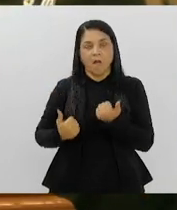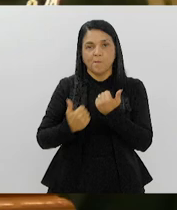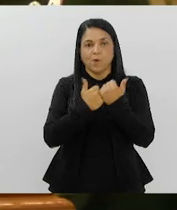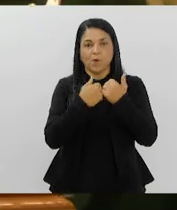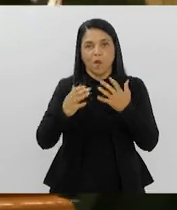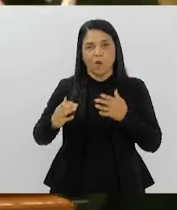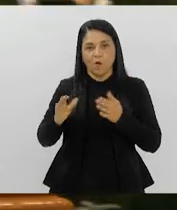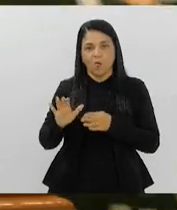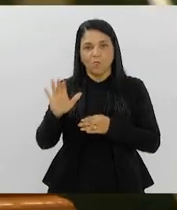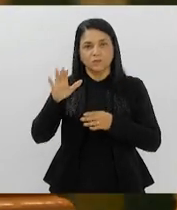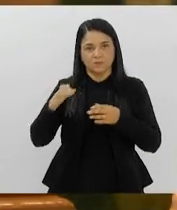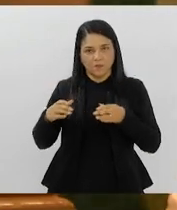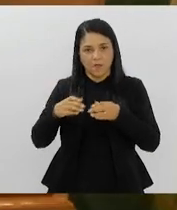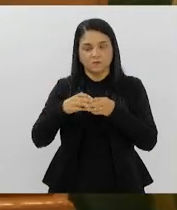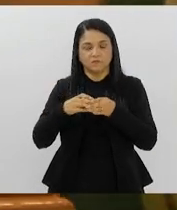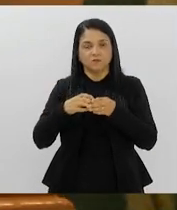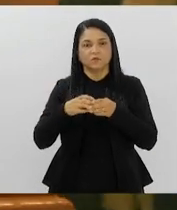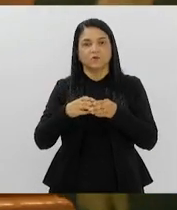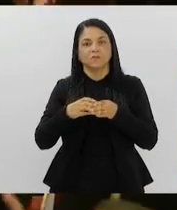Comunidades do Estado do Ceará.